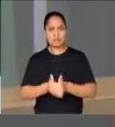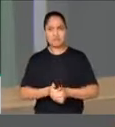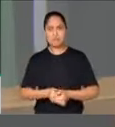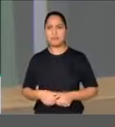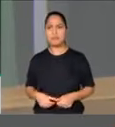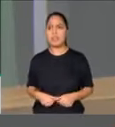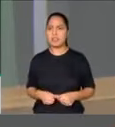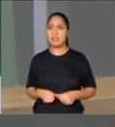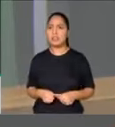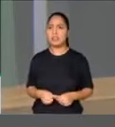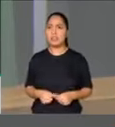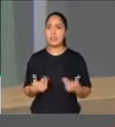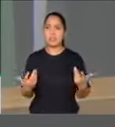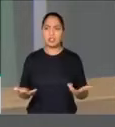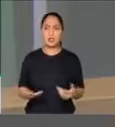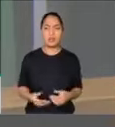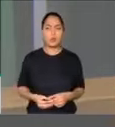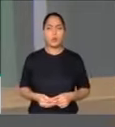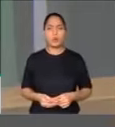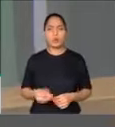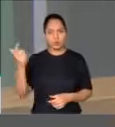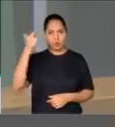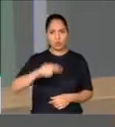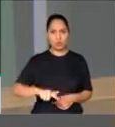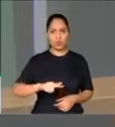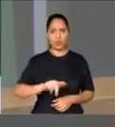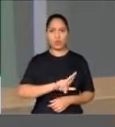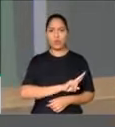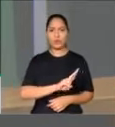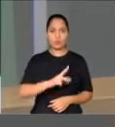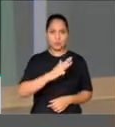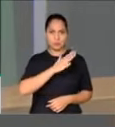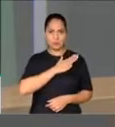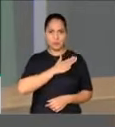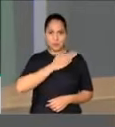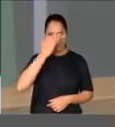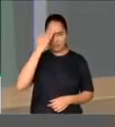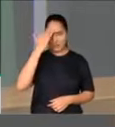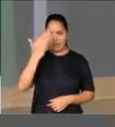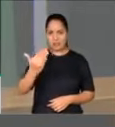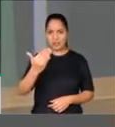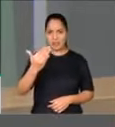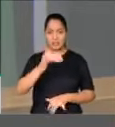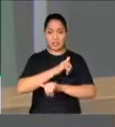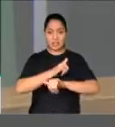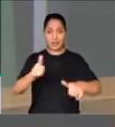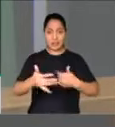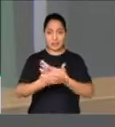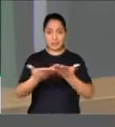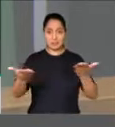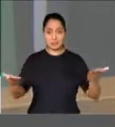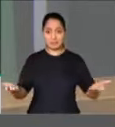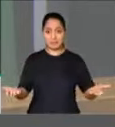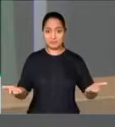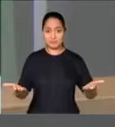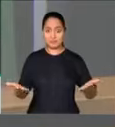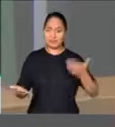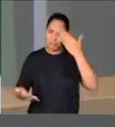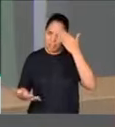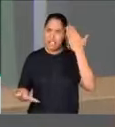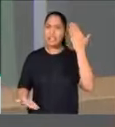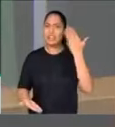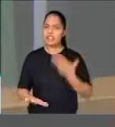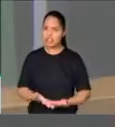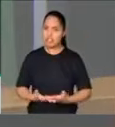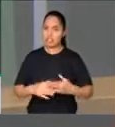acontecer, né? Então, mais uma vez, em nome dele, eu agradeço. Certifico todos aqui que eu acredito